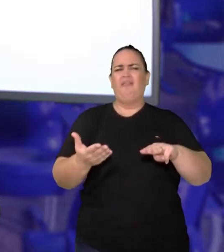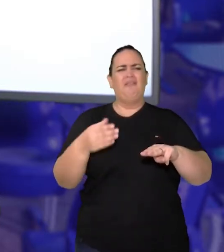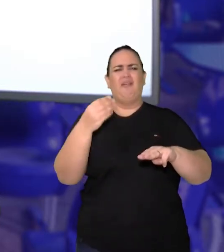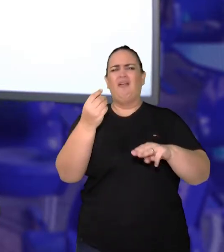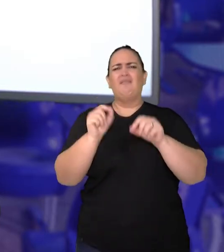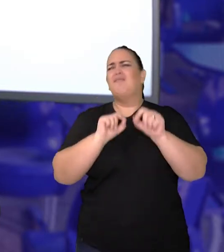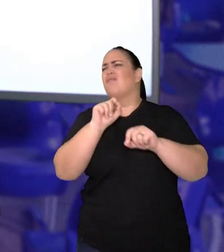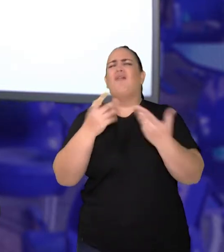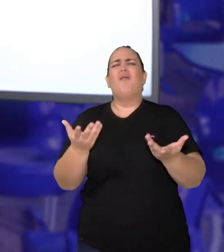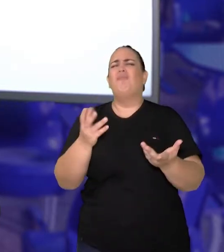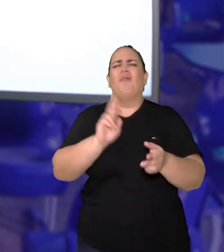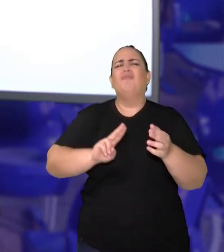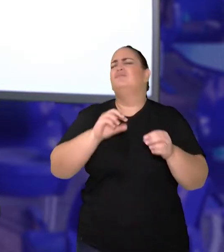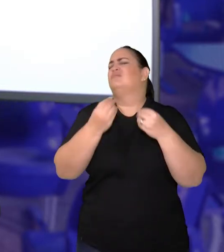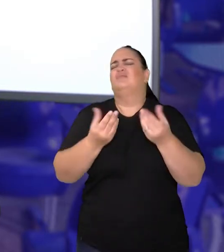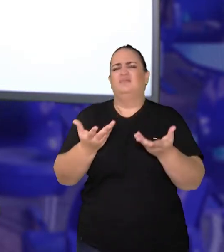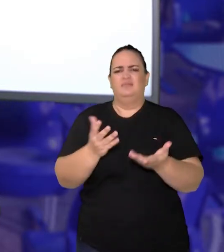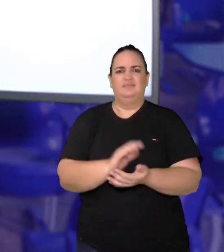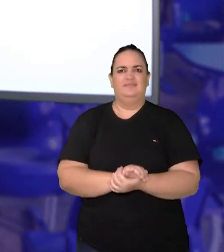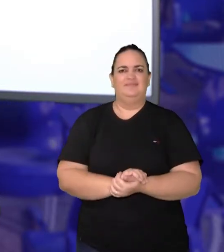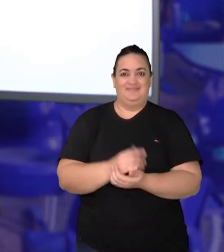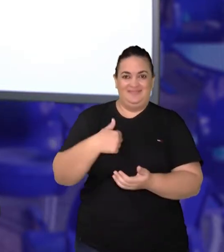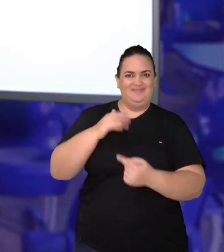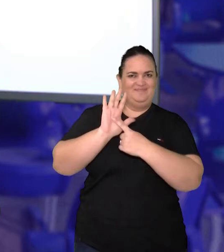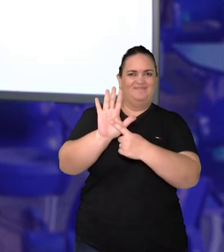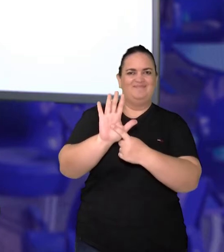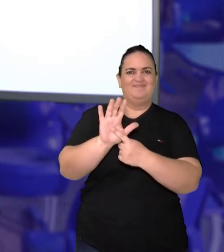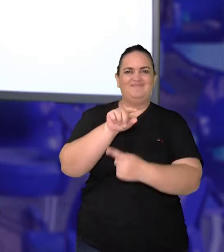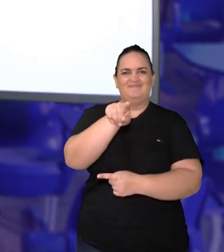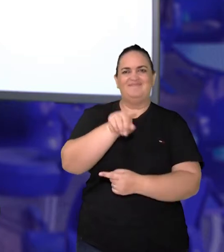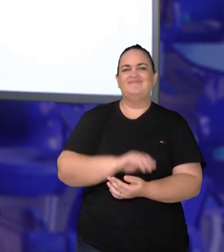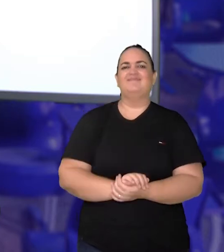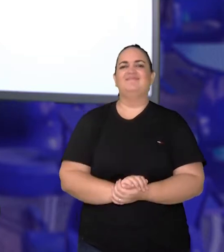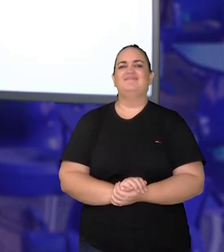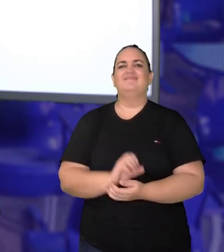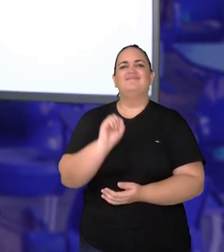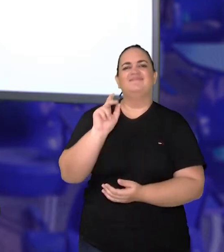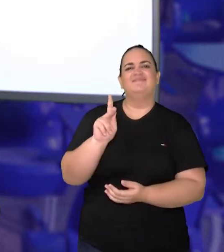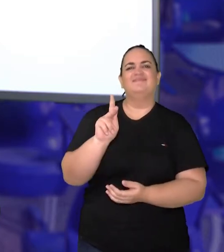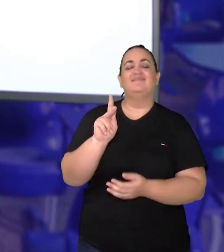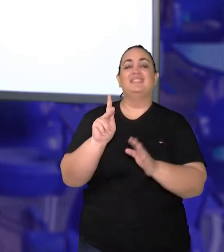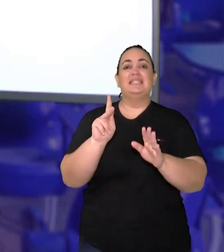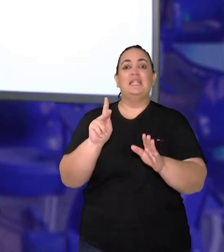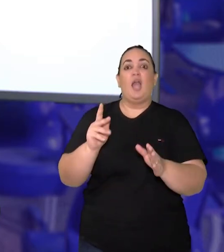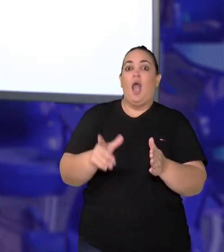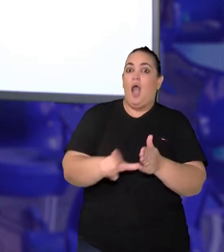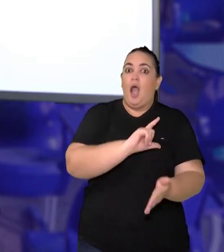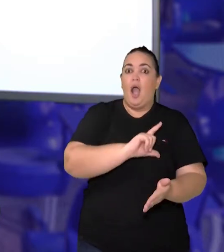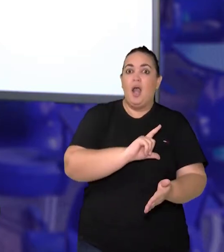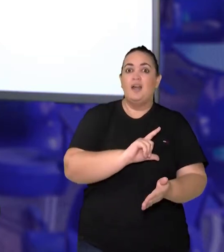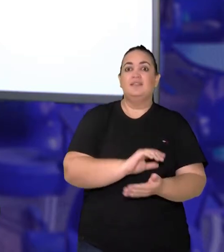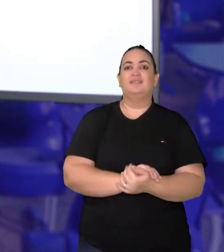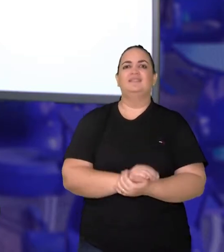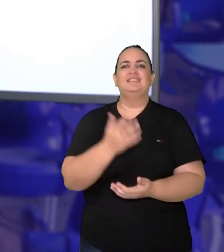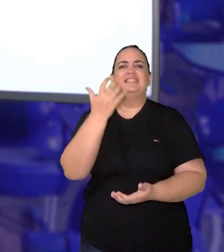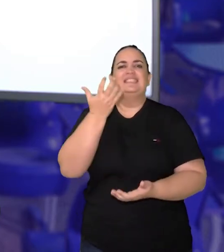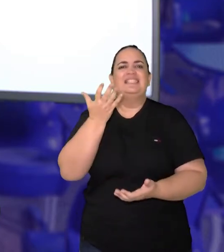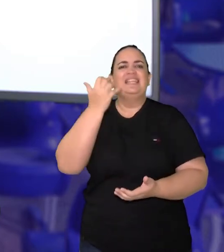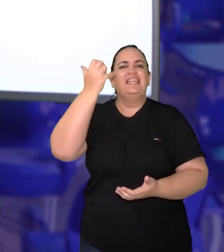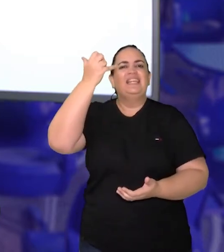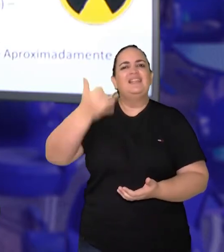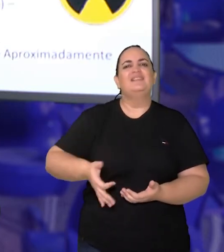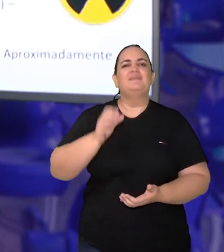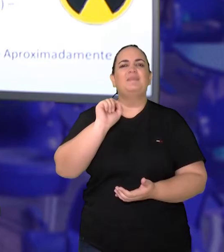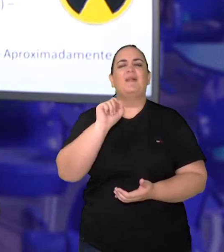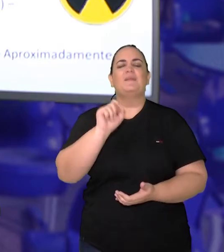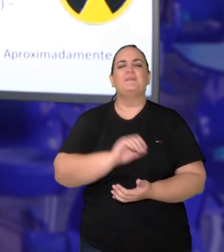serve? Então eu vou trazer isso para vocês, tudo bem? Antes de começar com a própria matemática, eu gostaria muito de falar